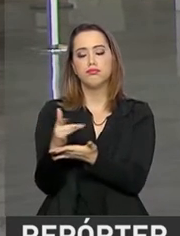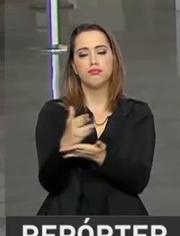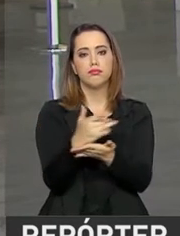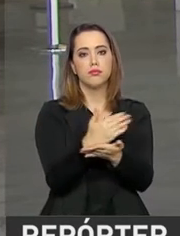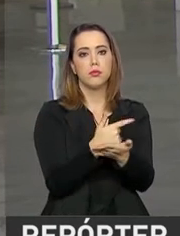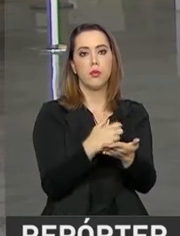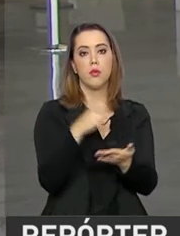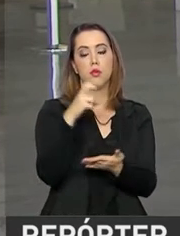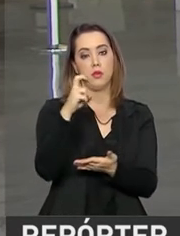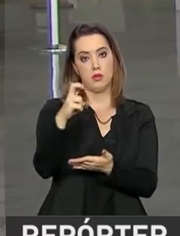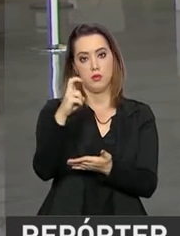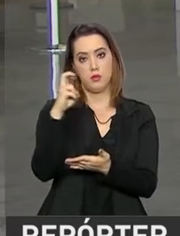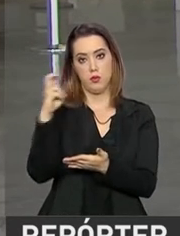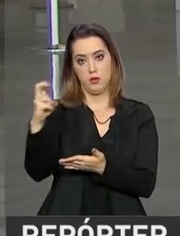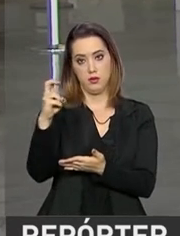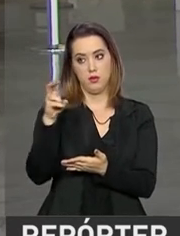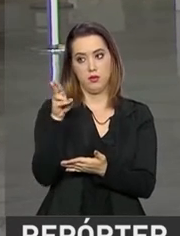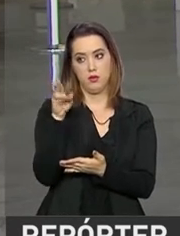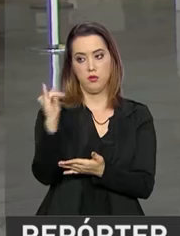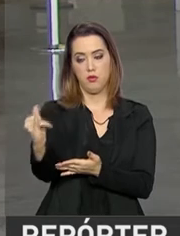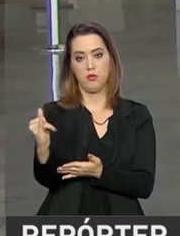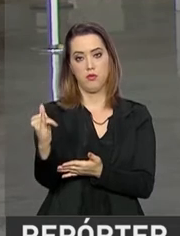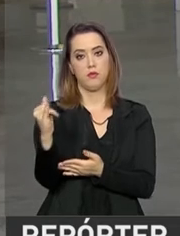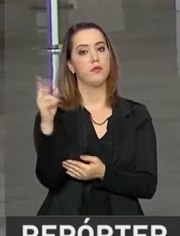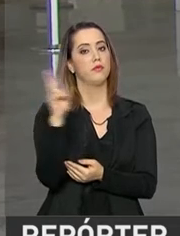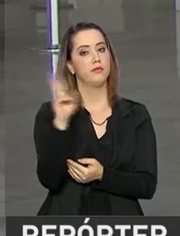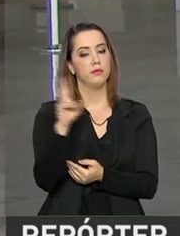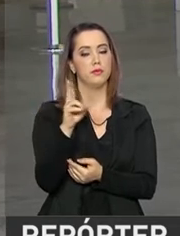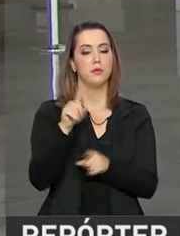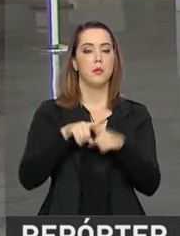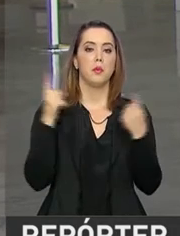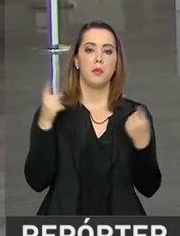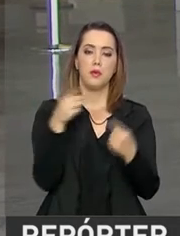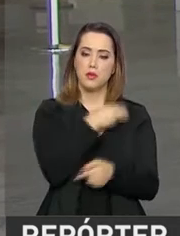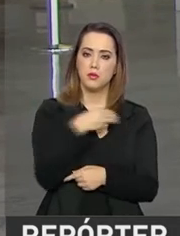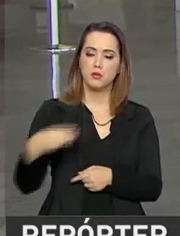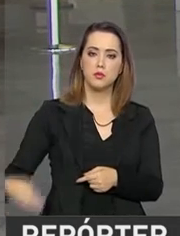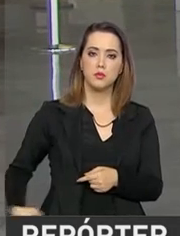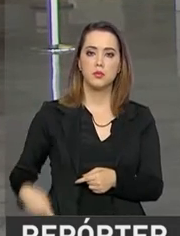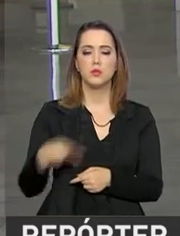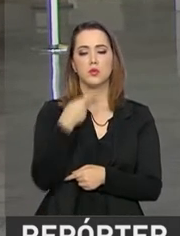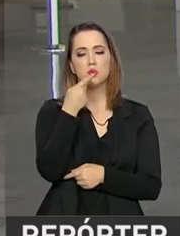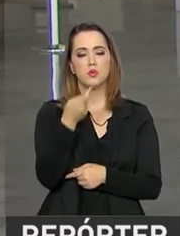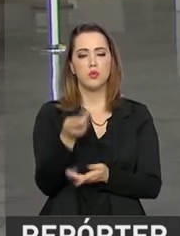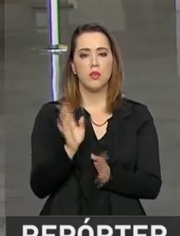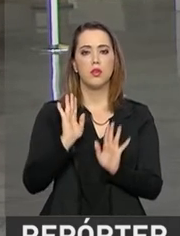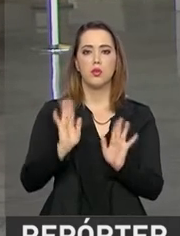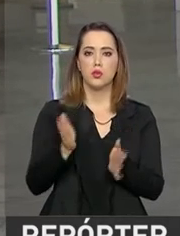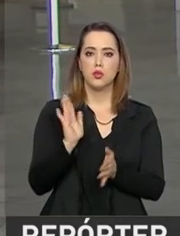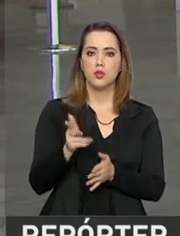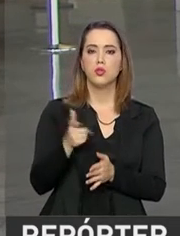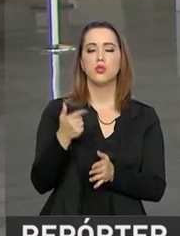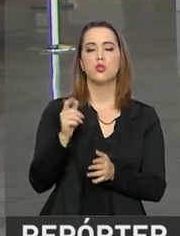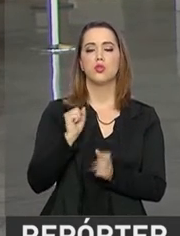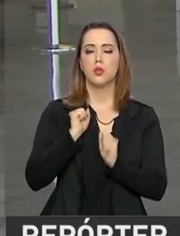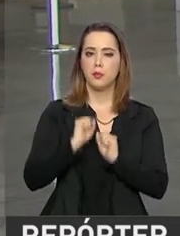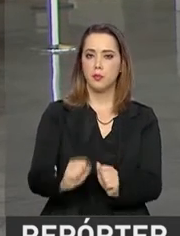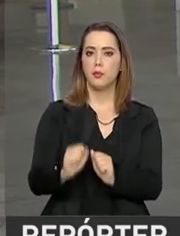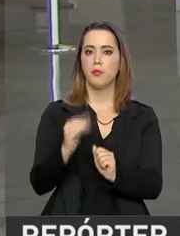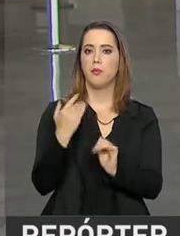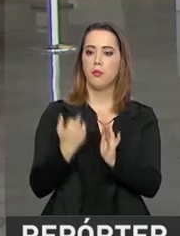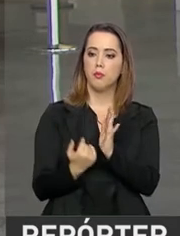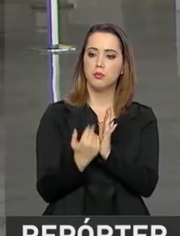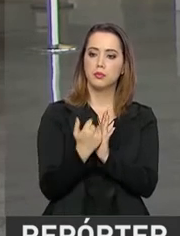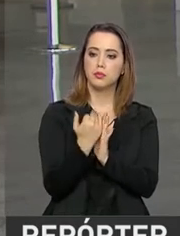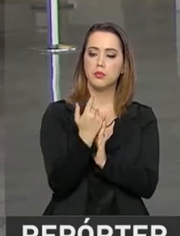55 bilhões de reais mas segundo o ministro-chefe da casa civil Eliseu Padilha essa fonte de receitas vai ser atingida